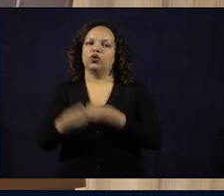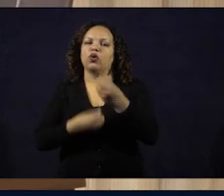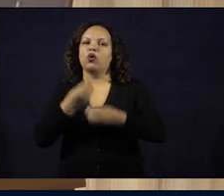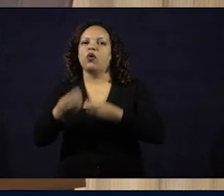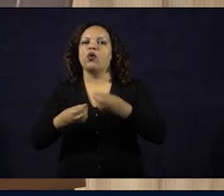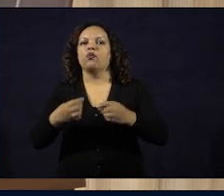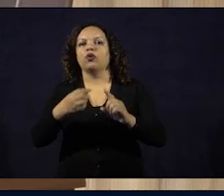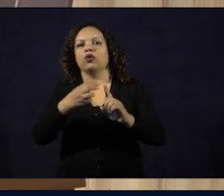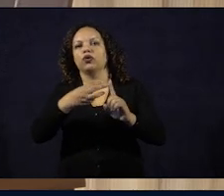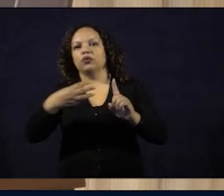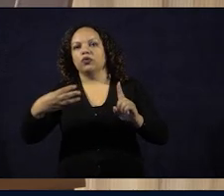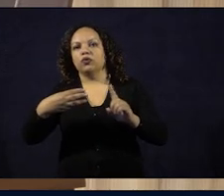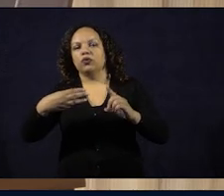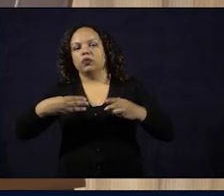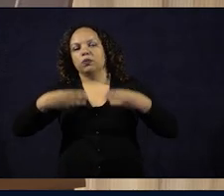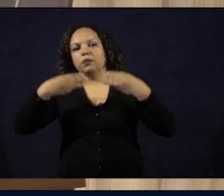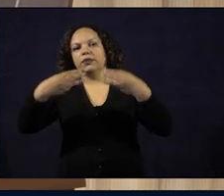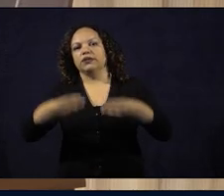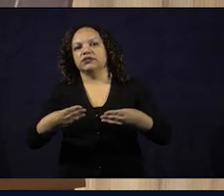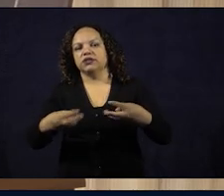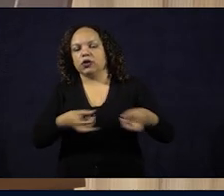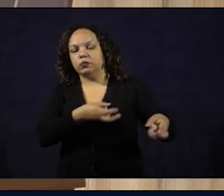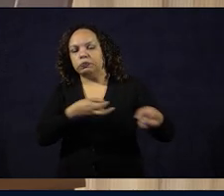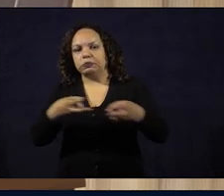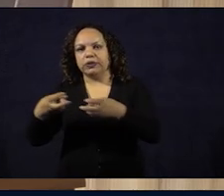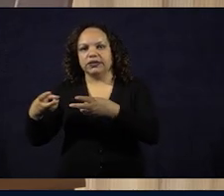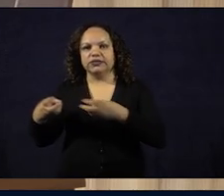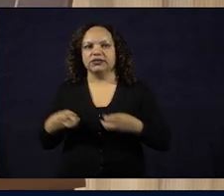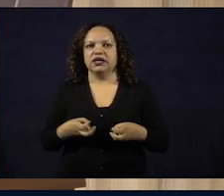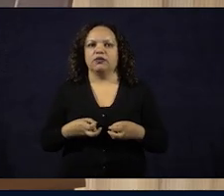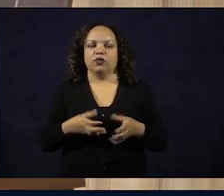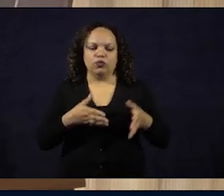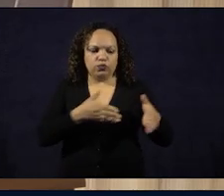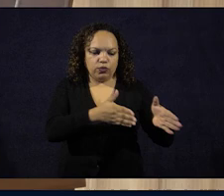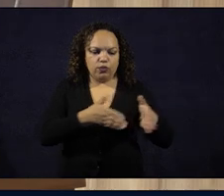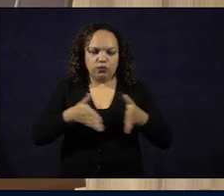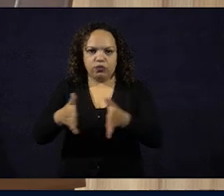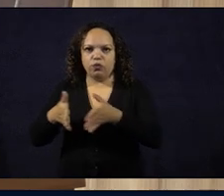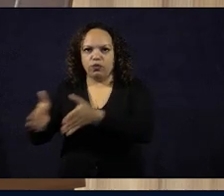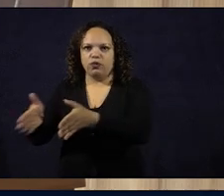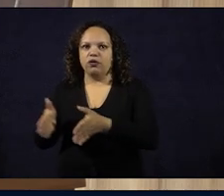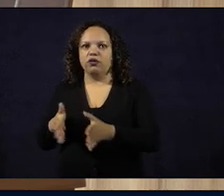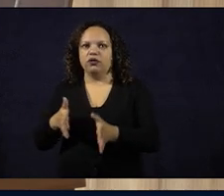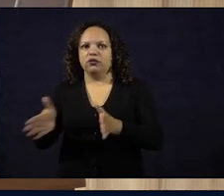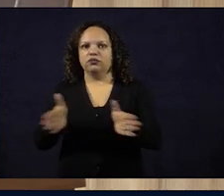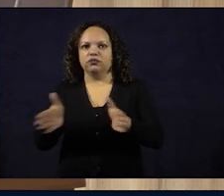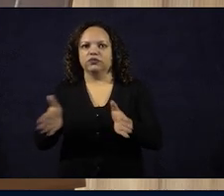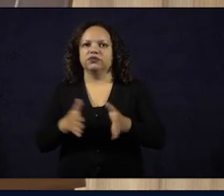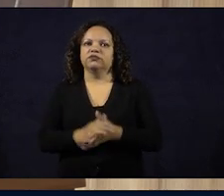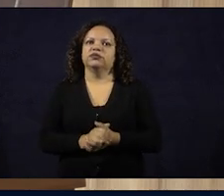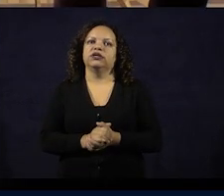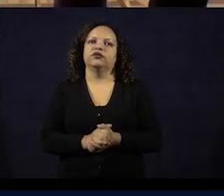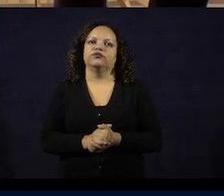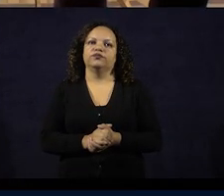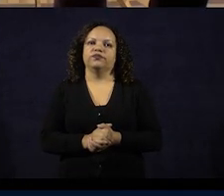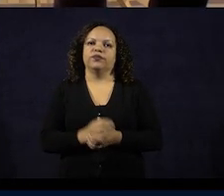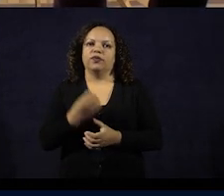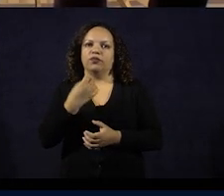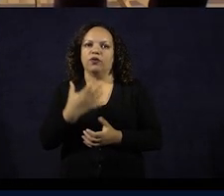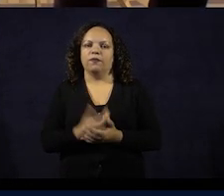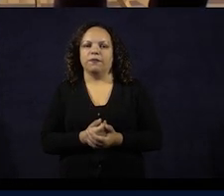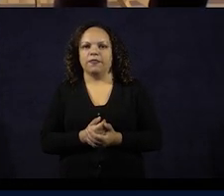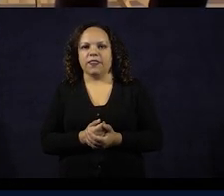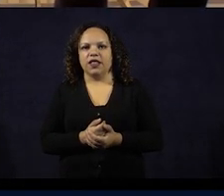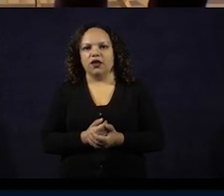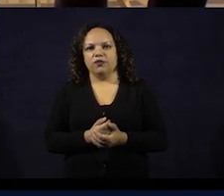Ministério está vendo e está trabalhando para rampar, né, esses corredores portuários, esses outros corredores logísticos, também seria legal. Excelente.